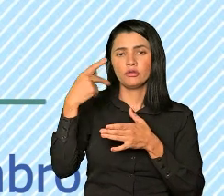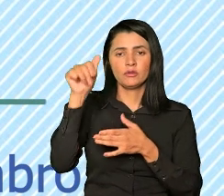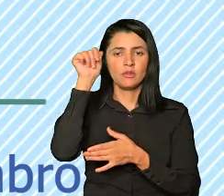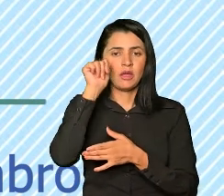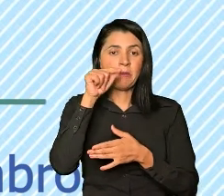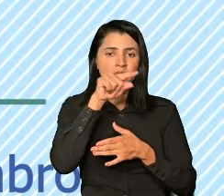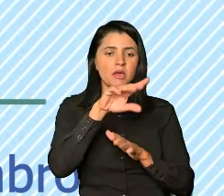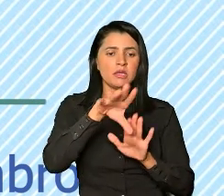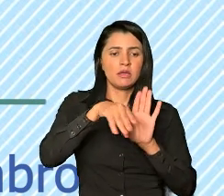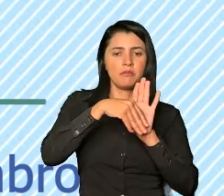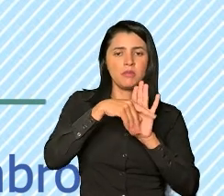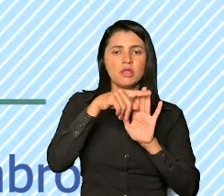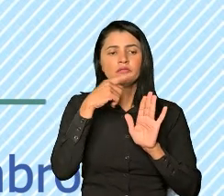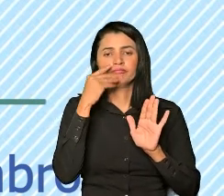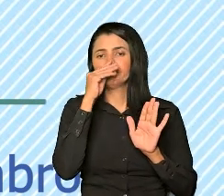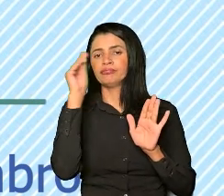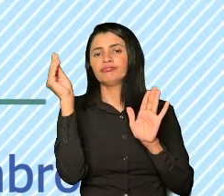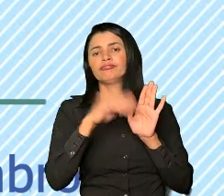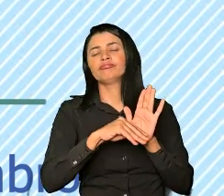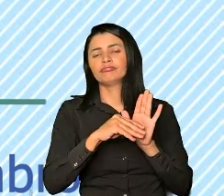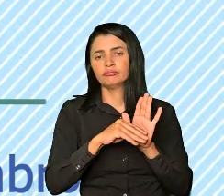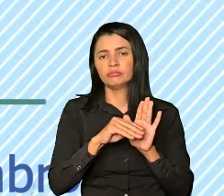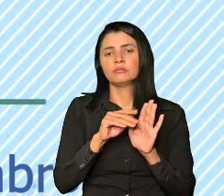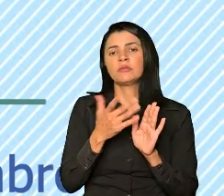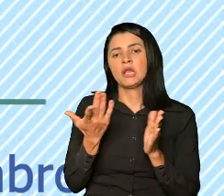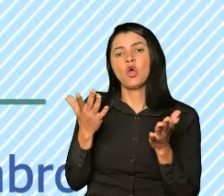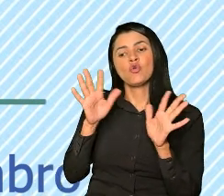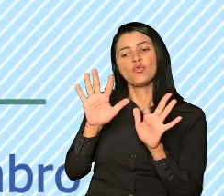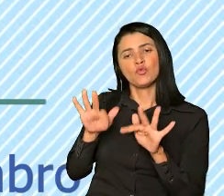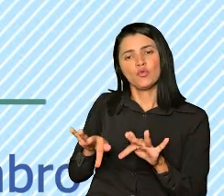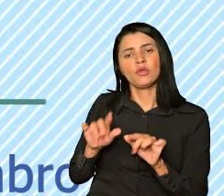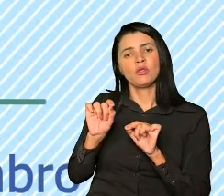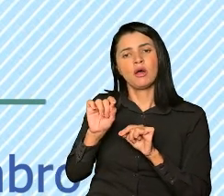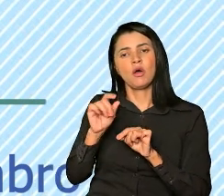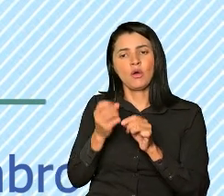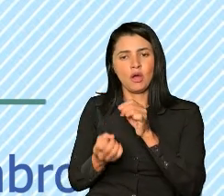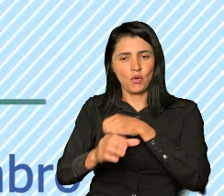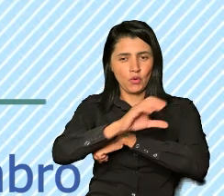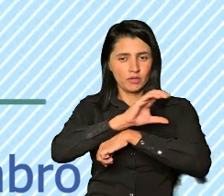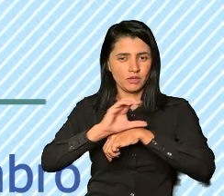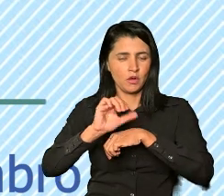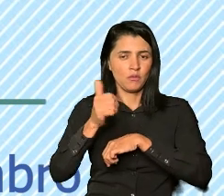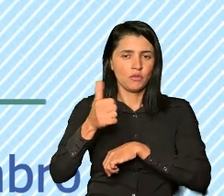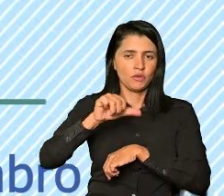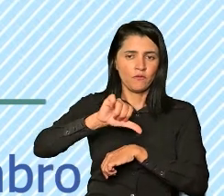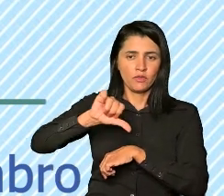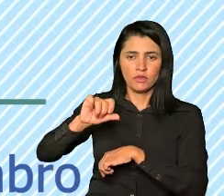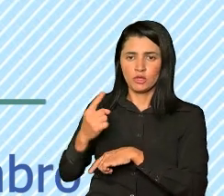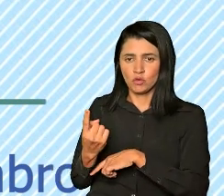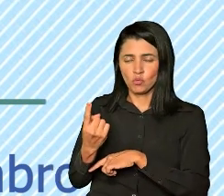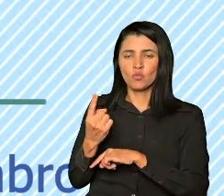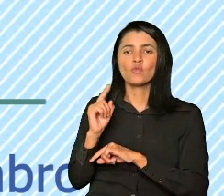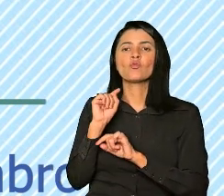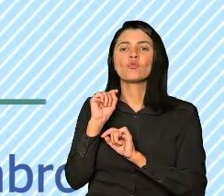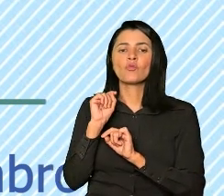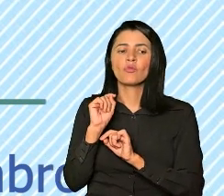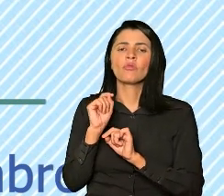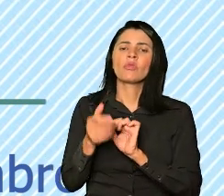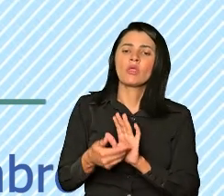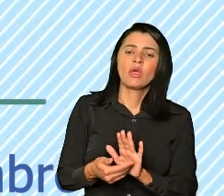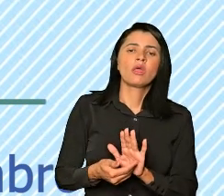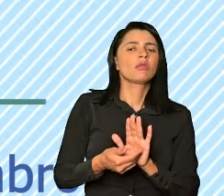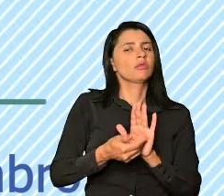rejeitada, certo? Então, no final, certo, a Constituição de 1891, né,